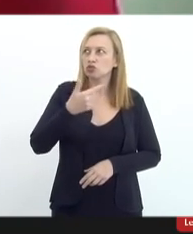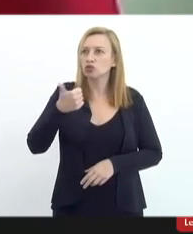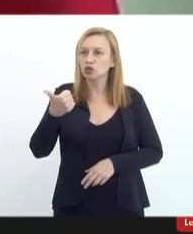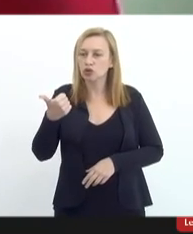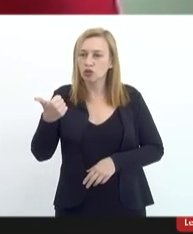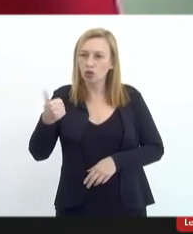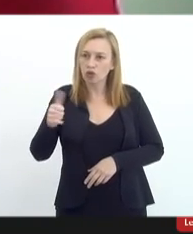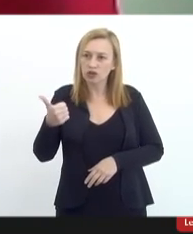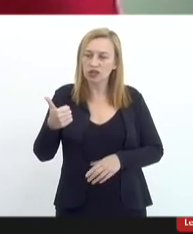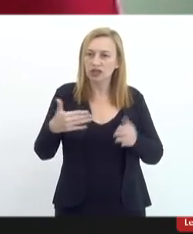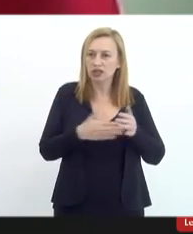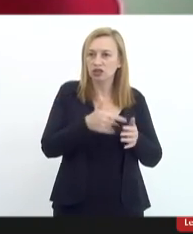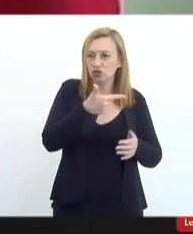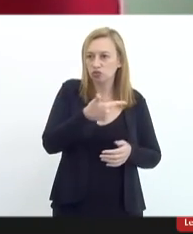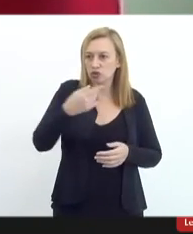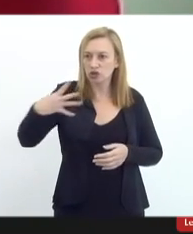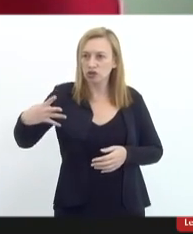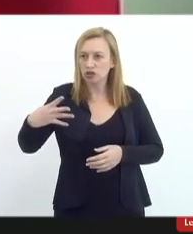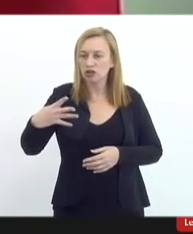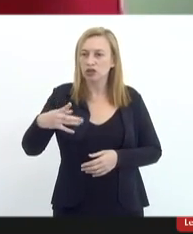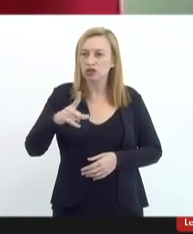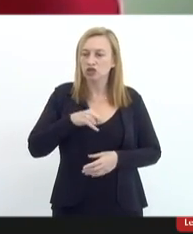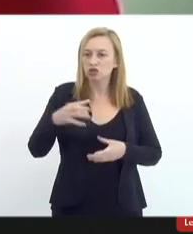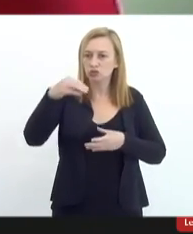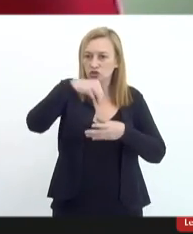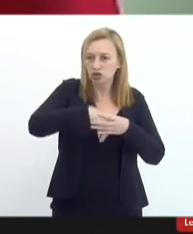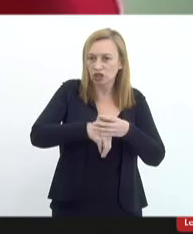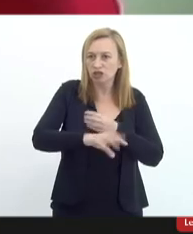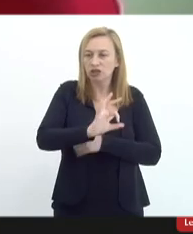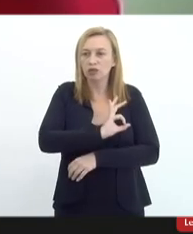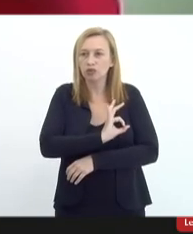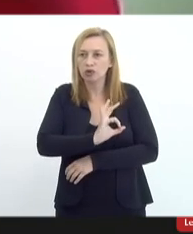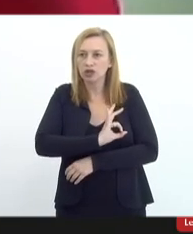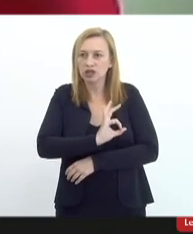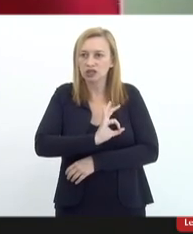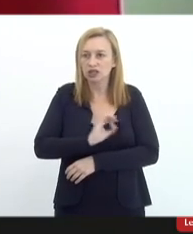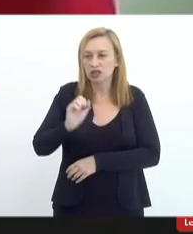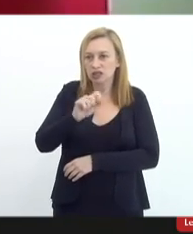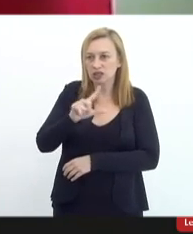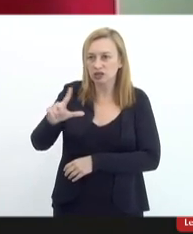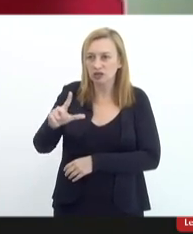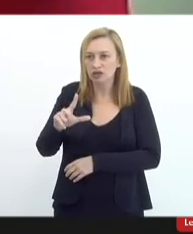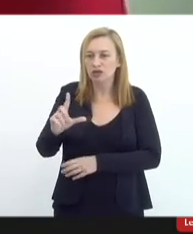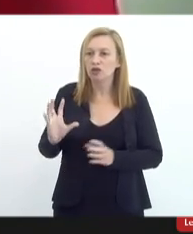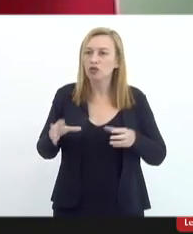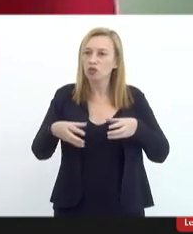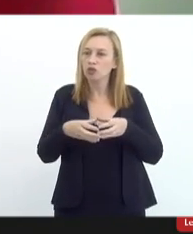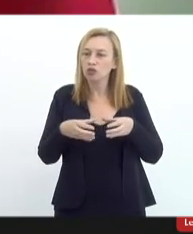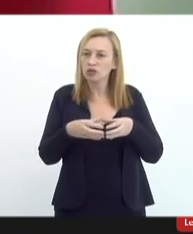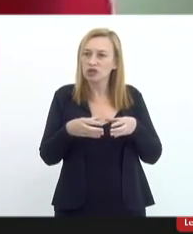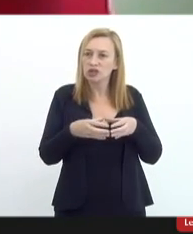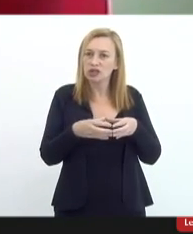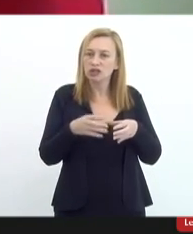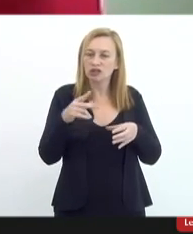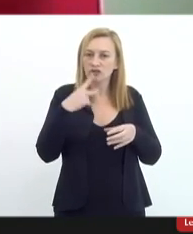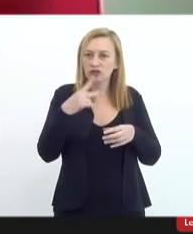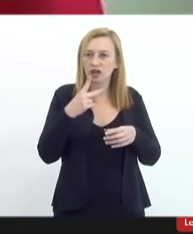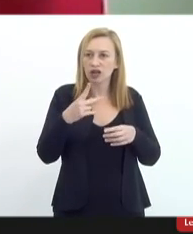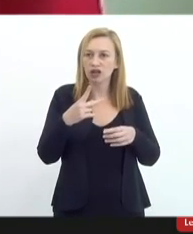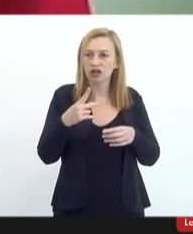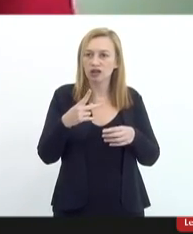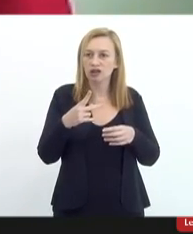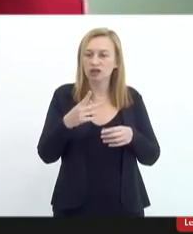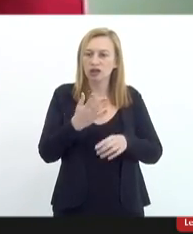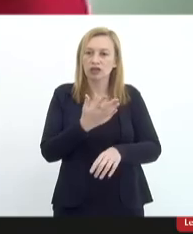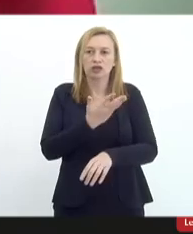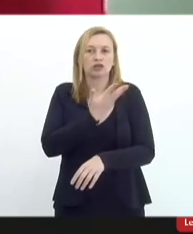2011 a 2014, e nós tínhamos dentro da Polícia Civil uma comissão que tratava aí da intolerância religiosa. Eu